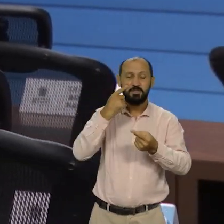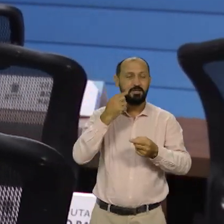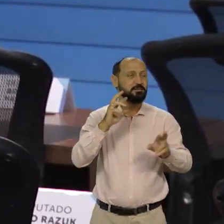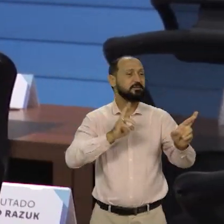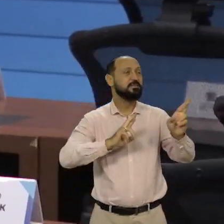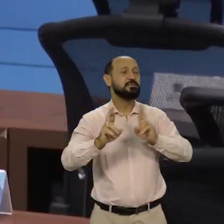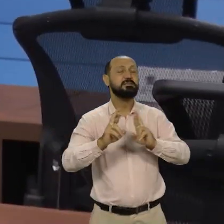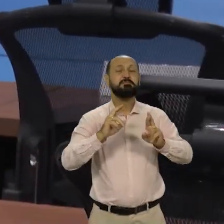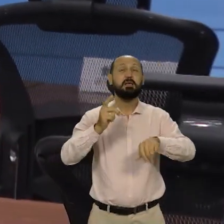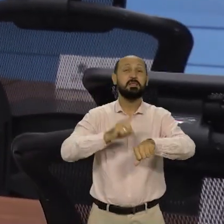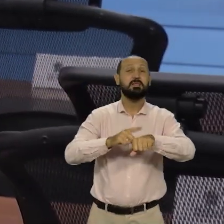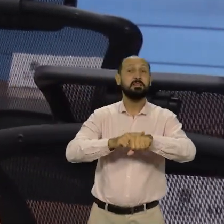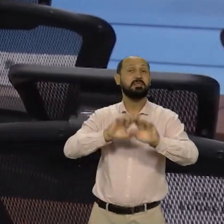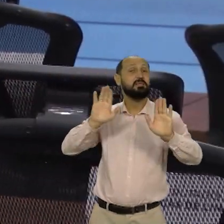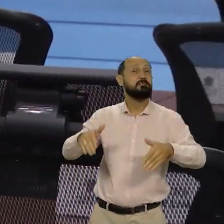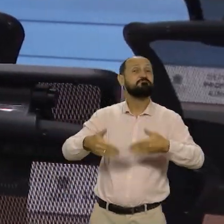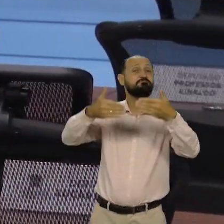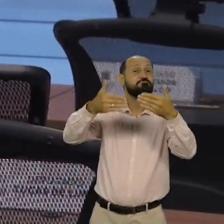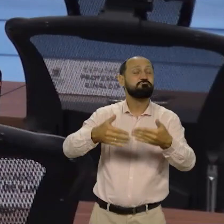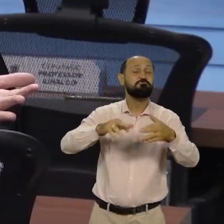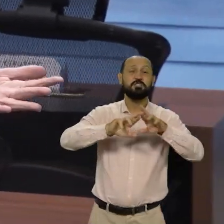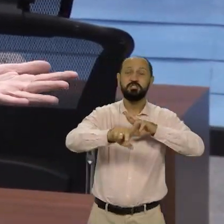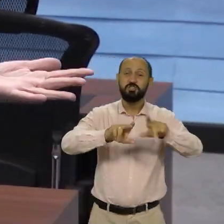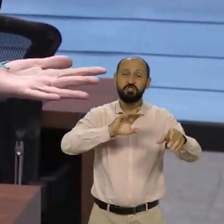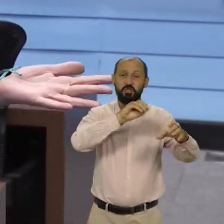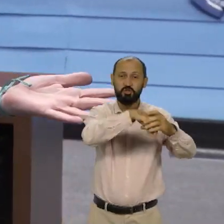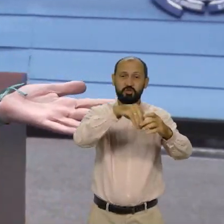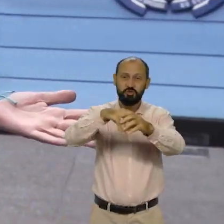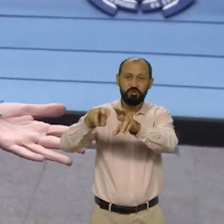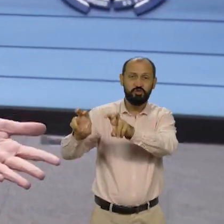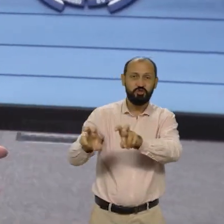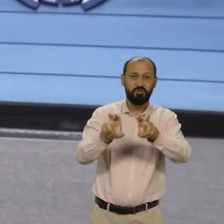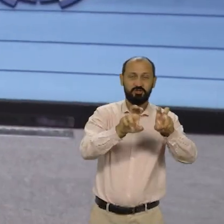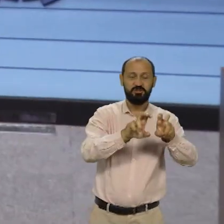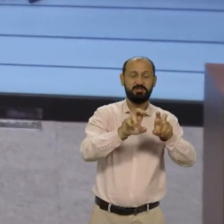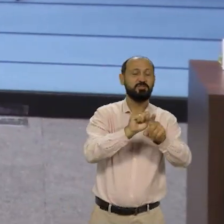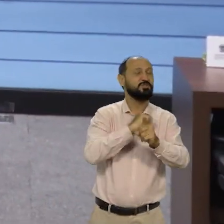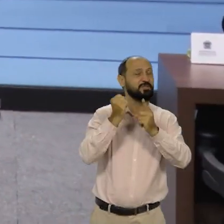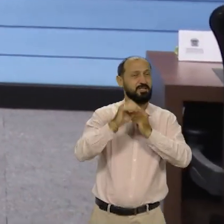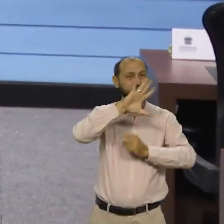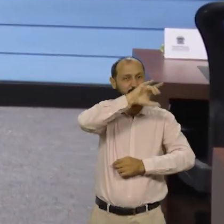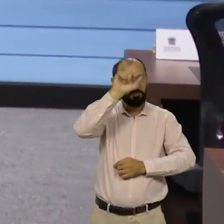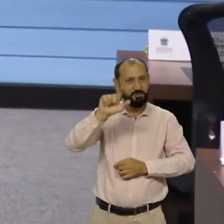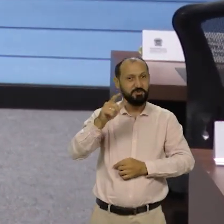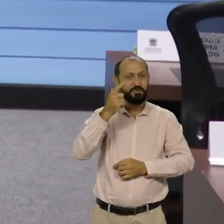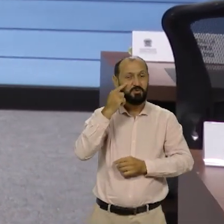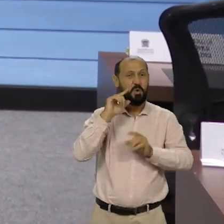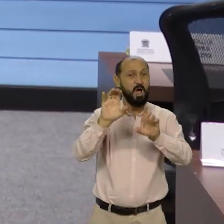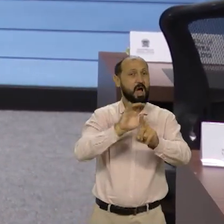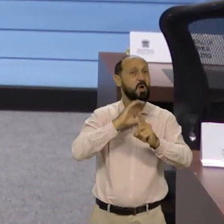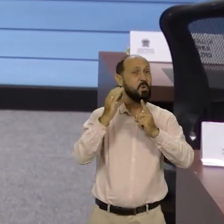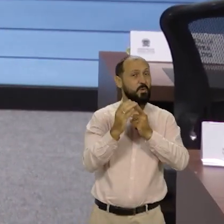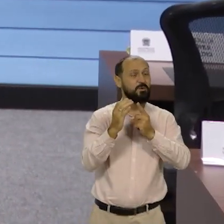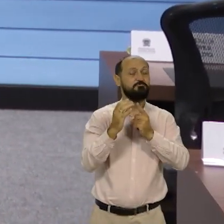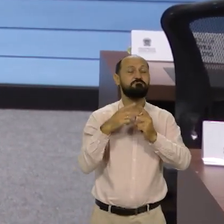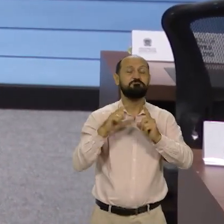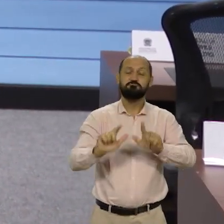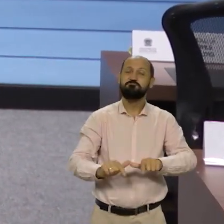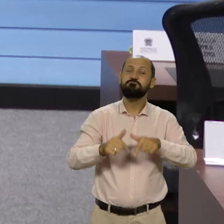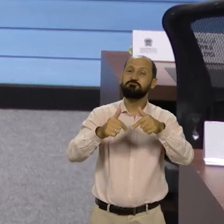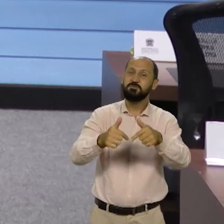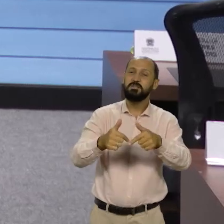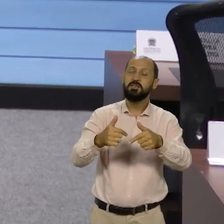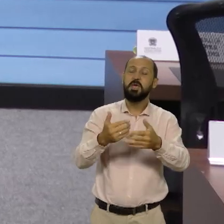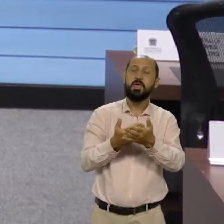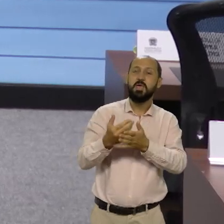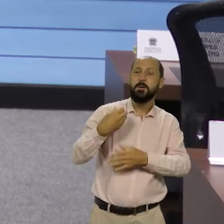os resultados se refletem diretamente em vários setores da sociedade sul-mato-grossense. A comunidade se torna